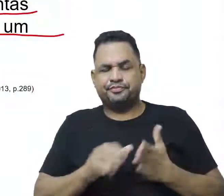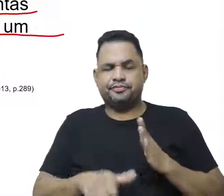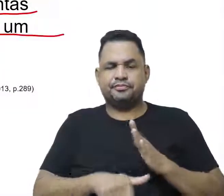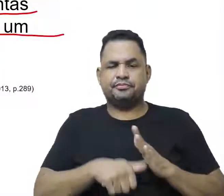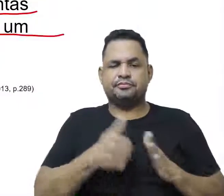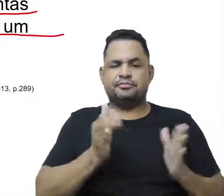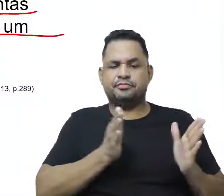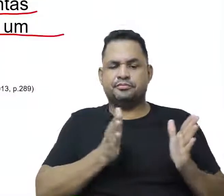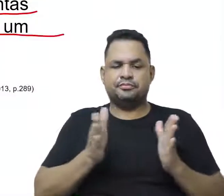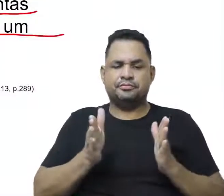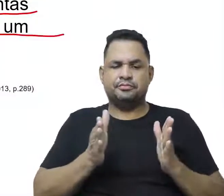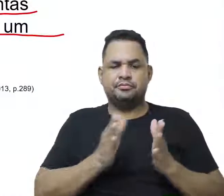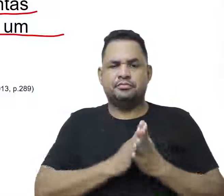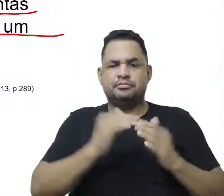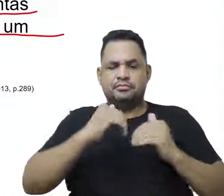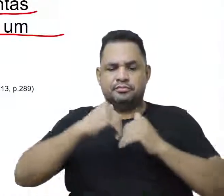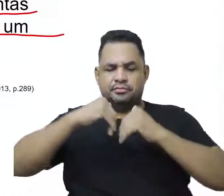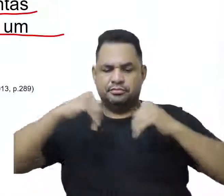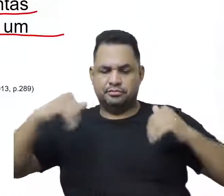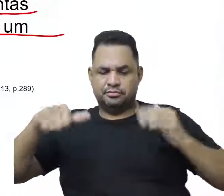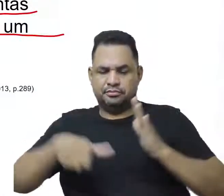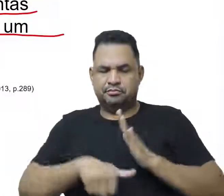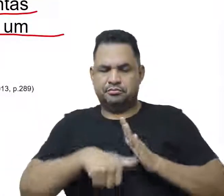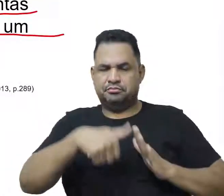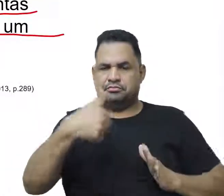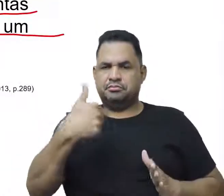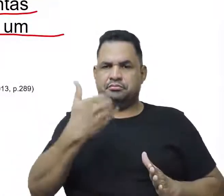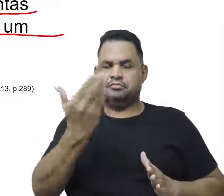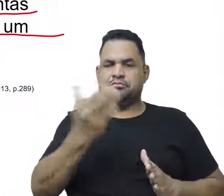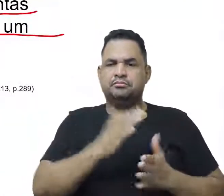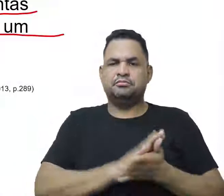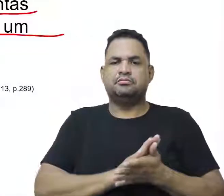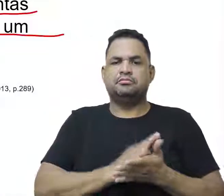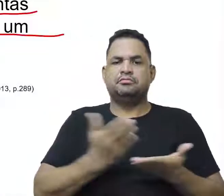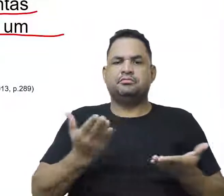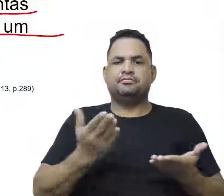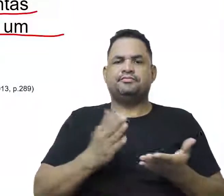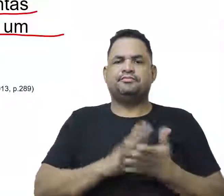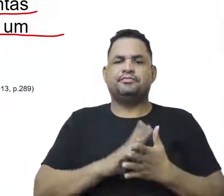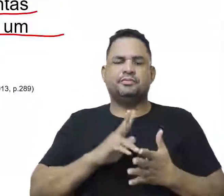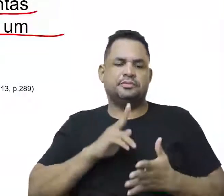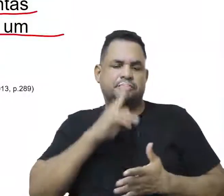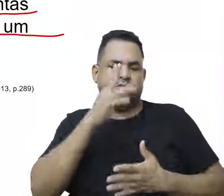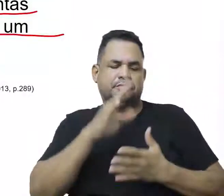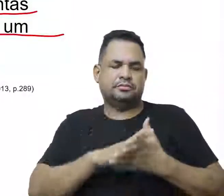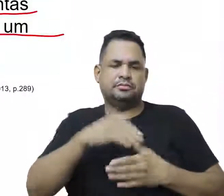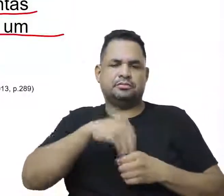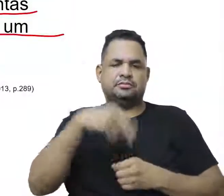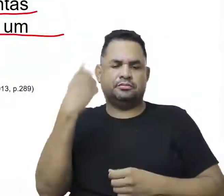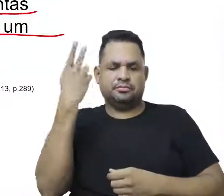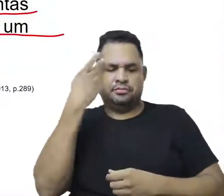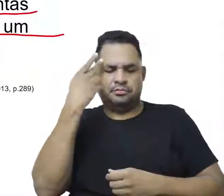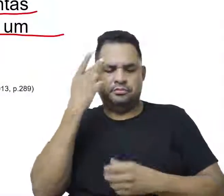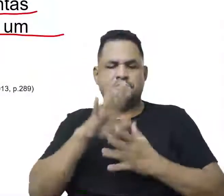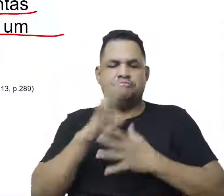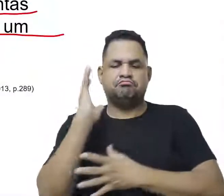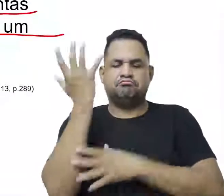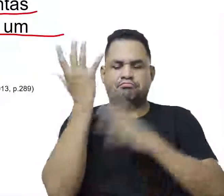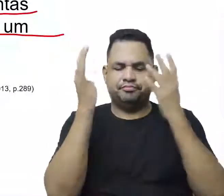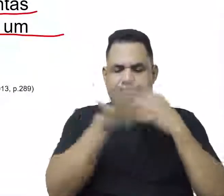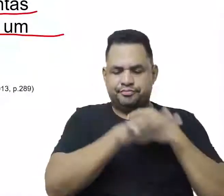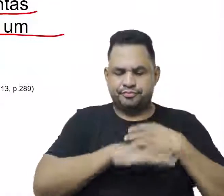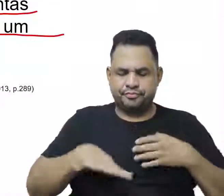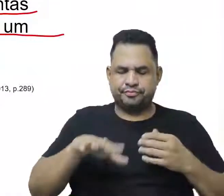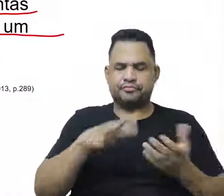primeiro estágio Olha é uma ruptura que desse primeiro onde ele atribui a forças Sobrenaturais a natureza